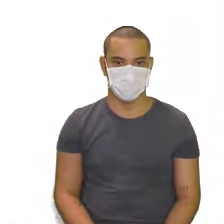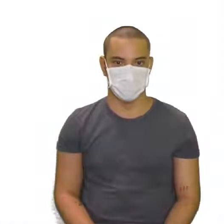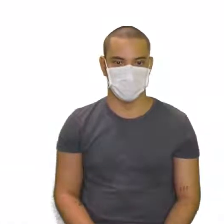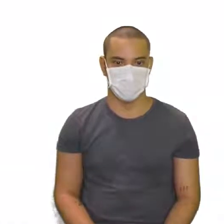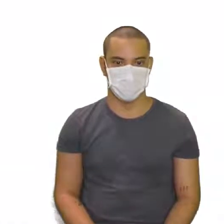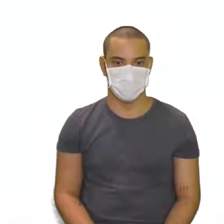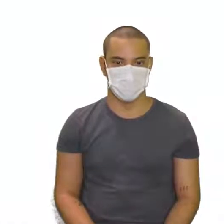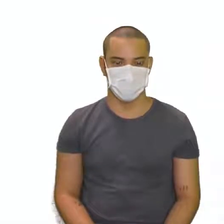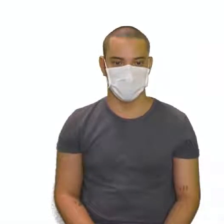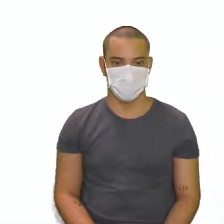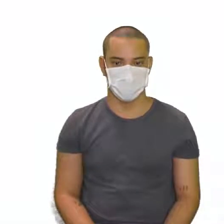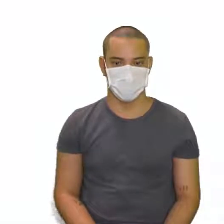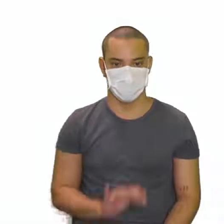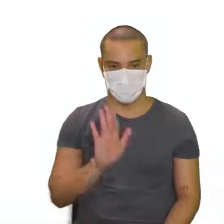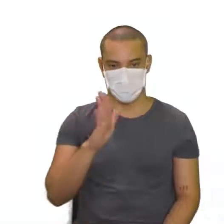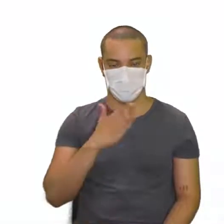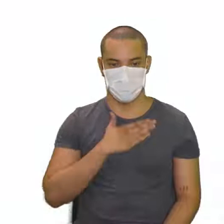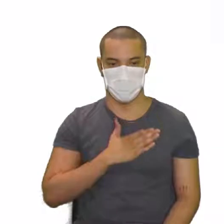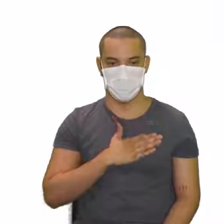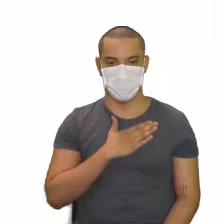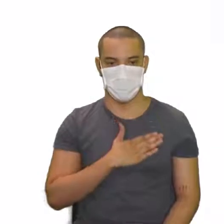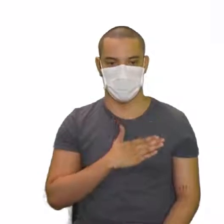Espera aí, vamos tentar.